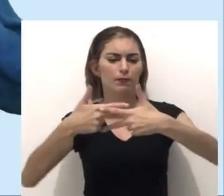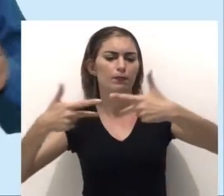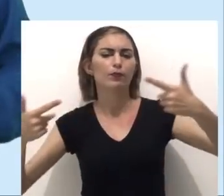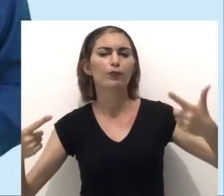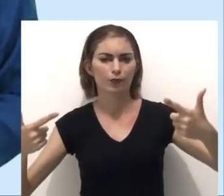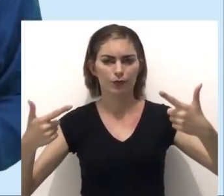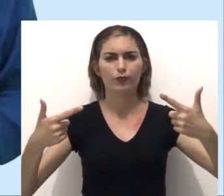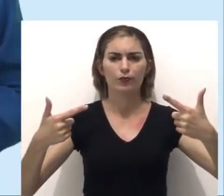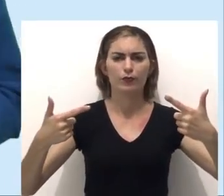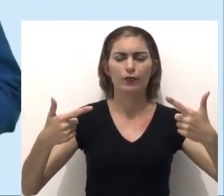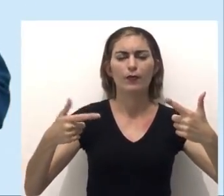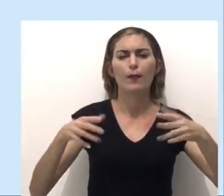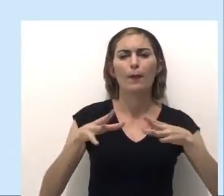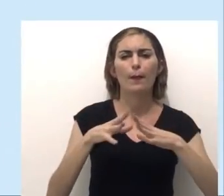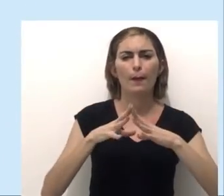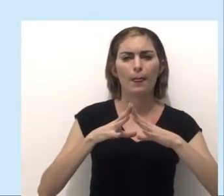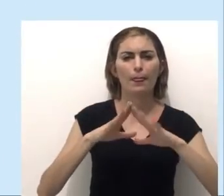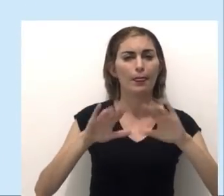algumas medidas,